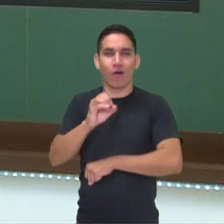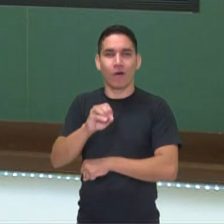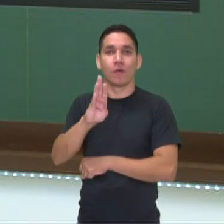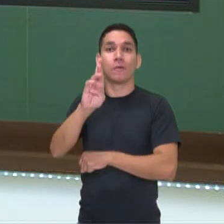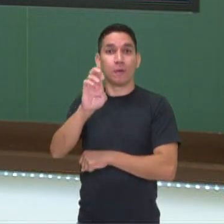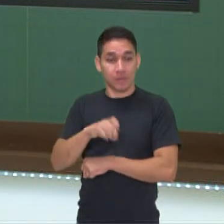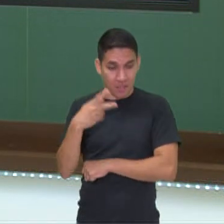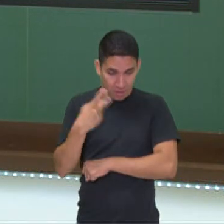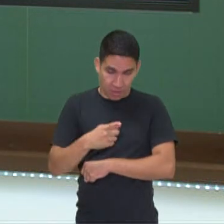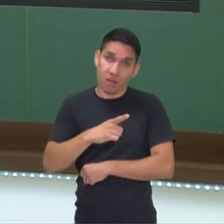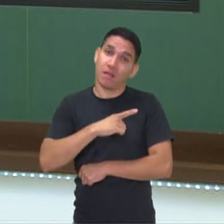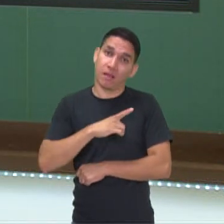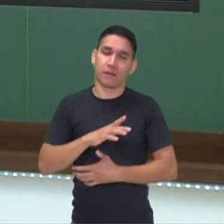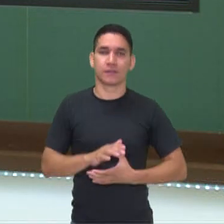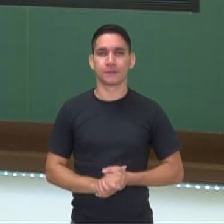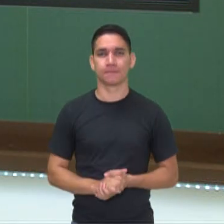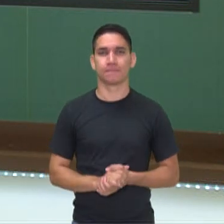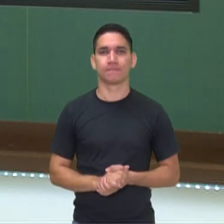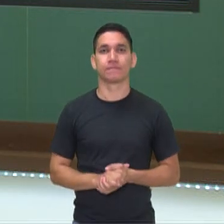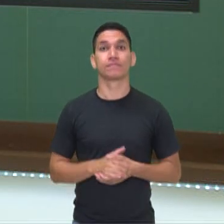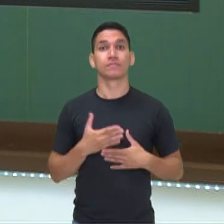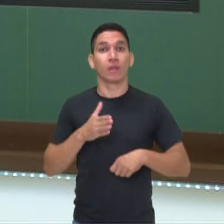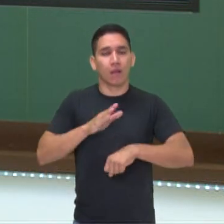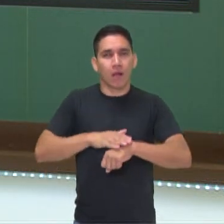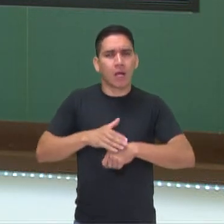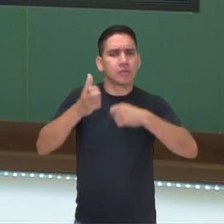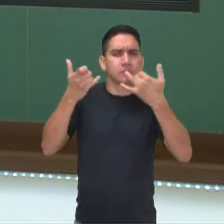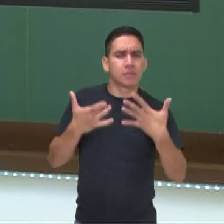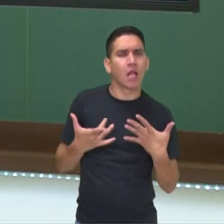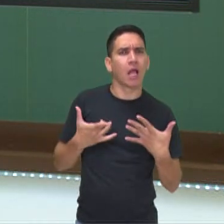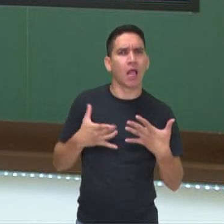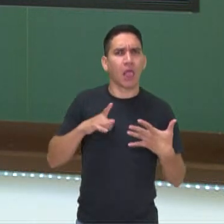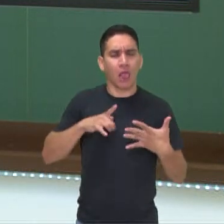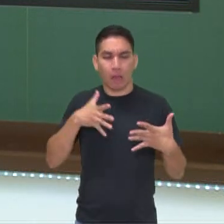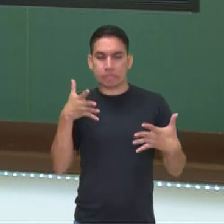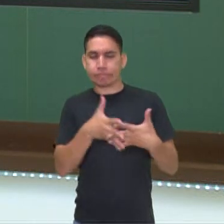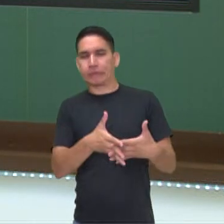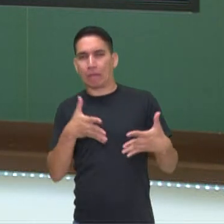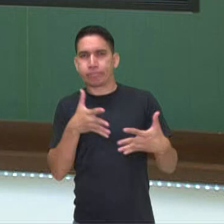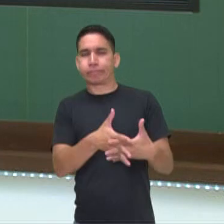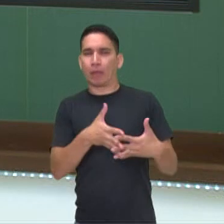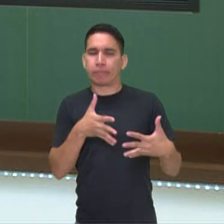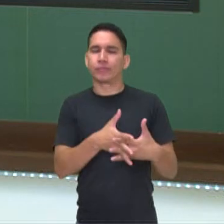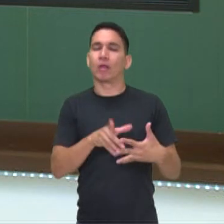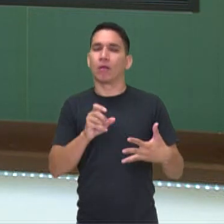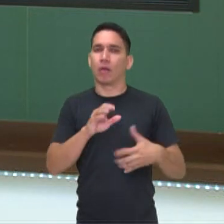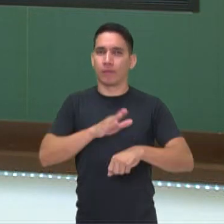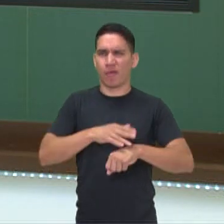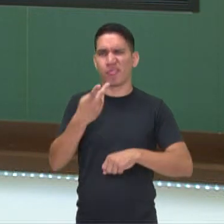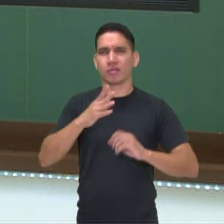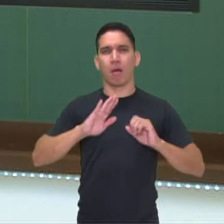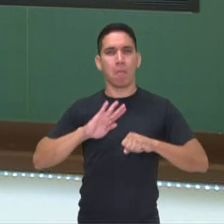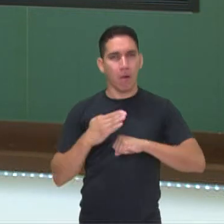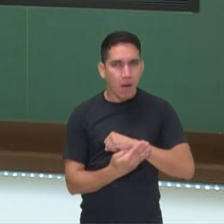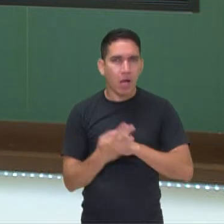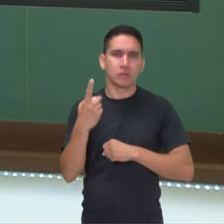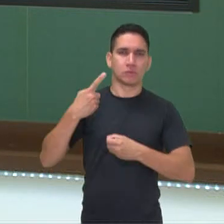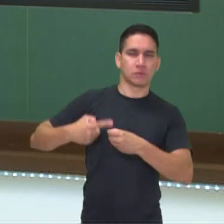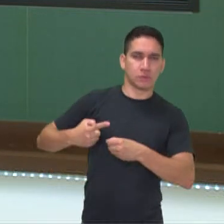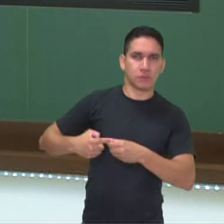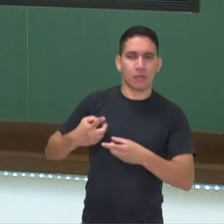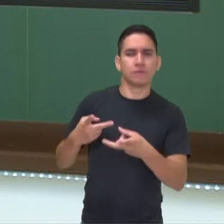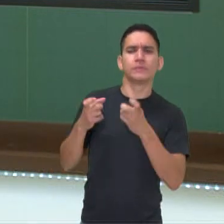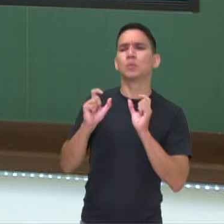ele está sujeito. Quando a gente fala nessas interferências, até quando você estiver no seu bairro, na sua cidade, e